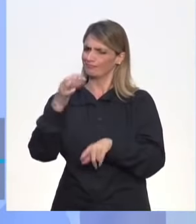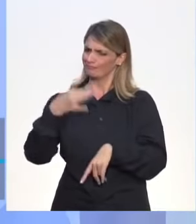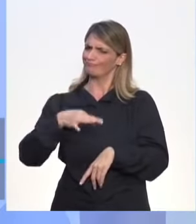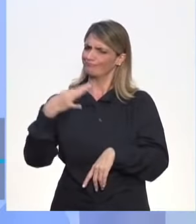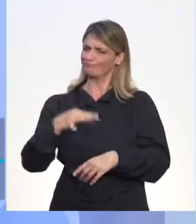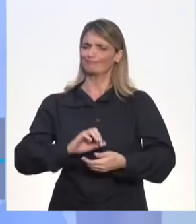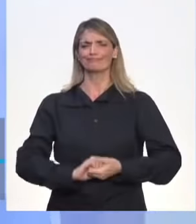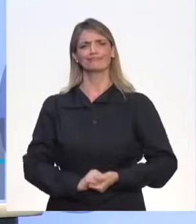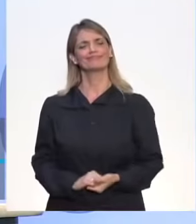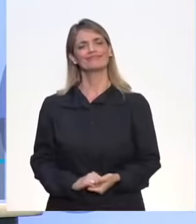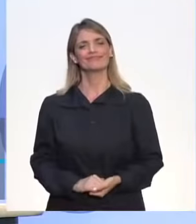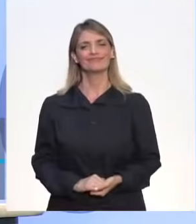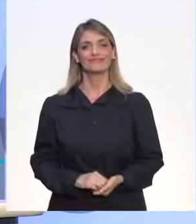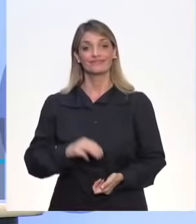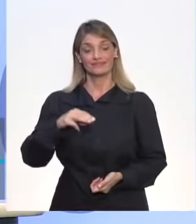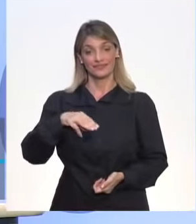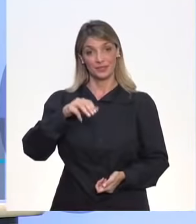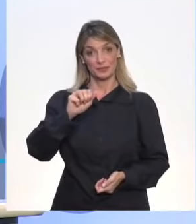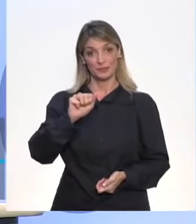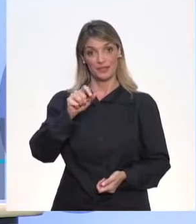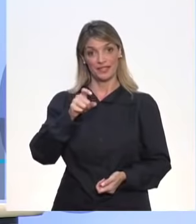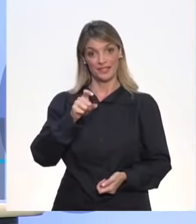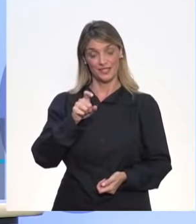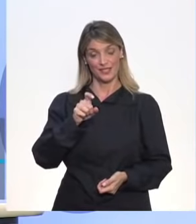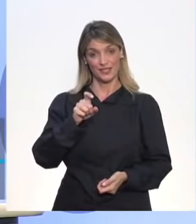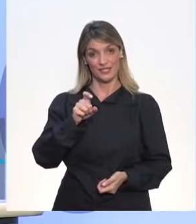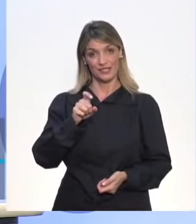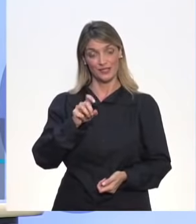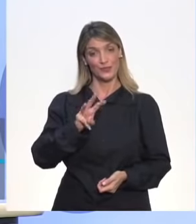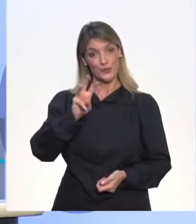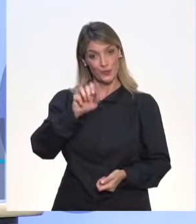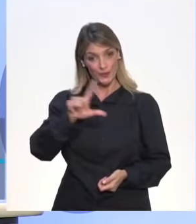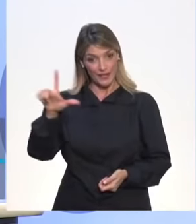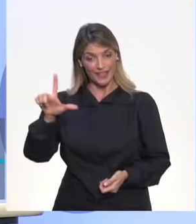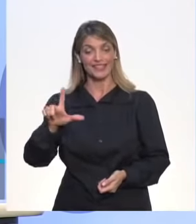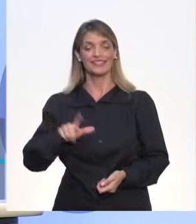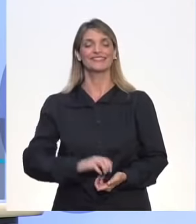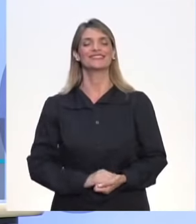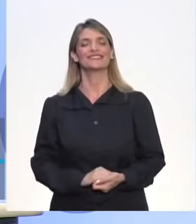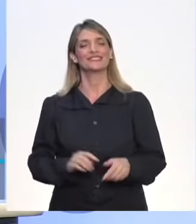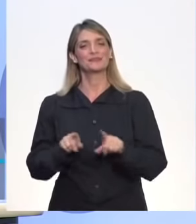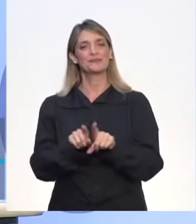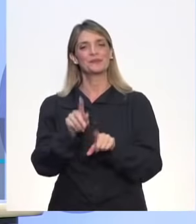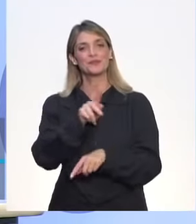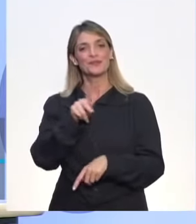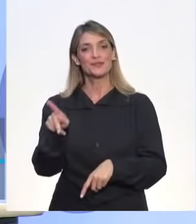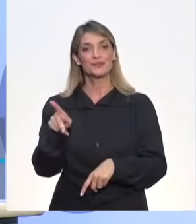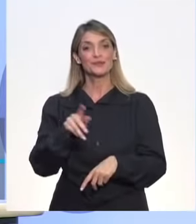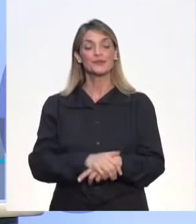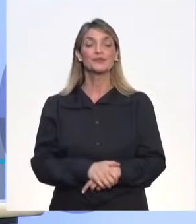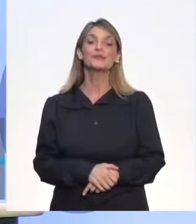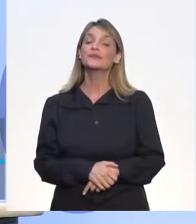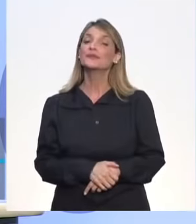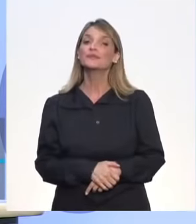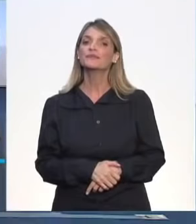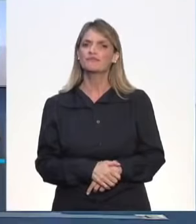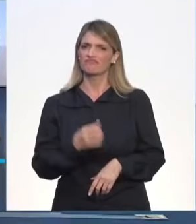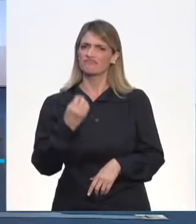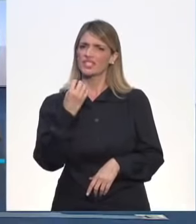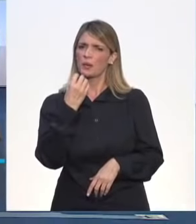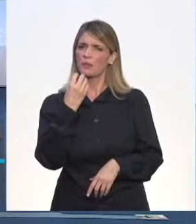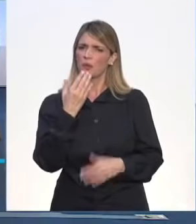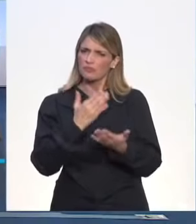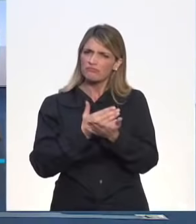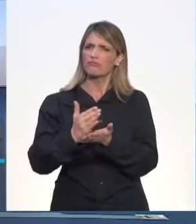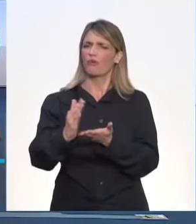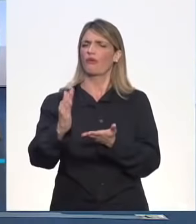bem bacana que isso é outra por aqui também sempre presente é muito bem você quer mais eu acho que tá bom